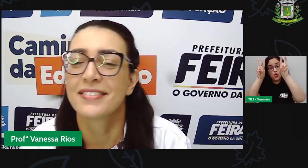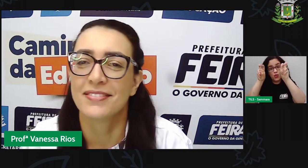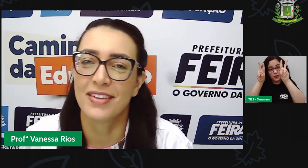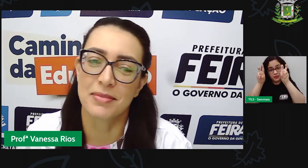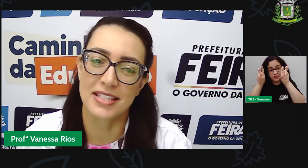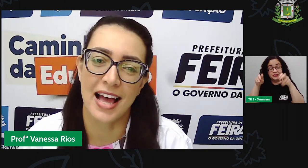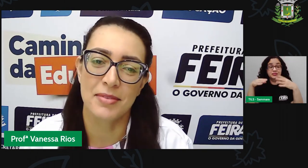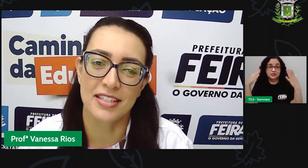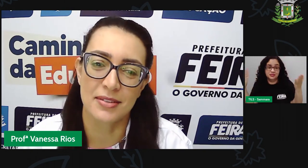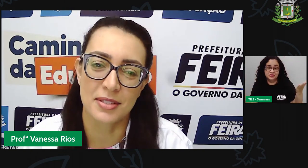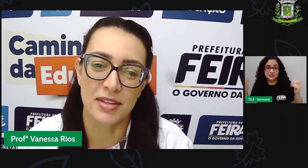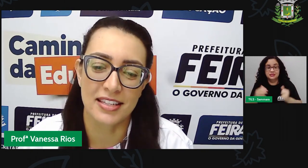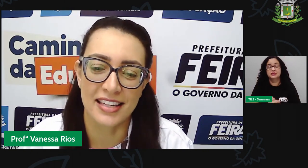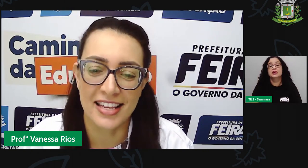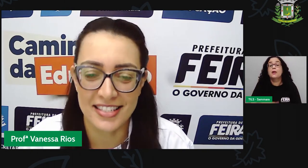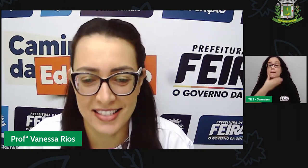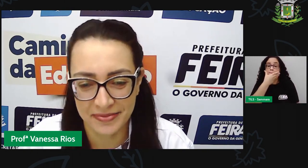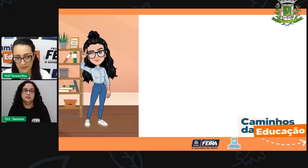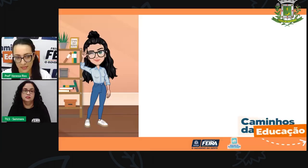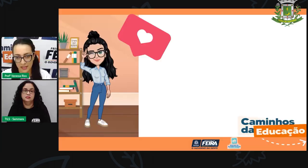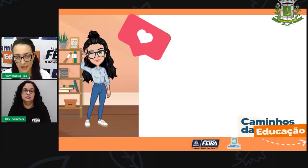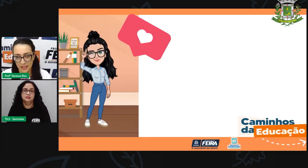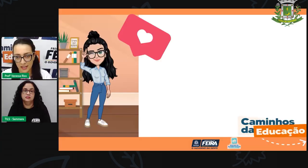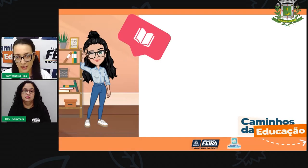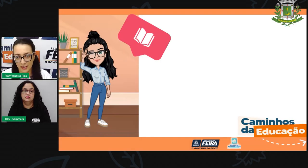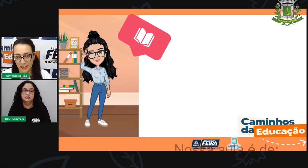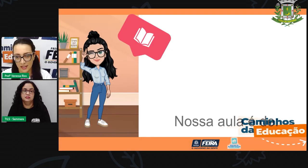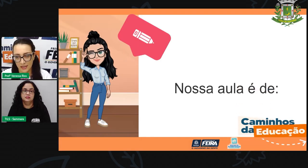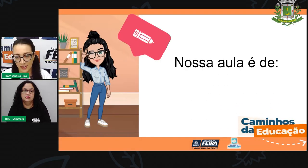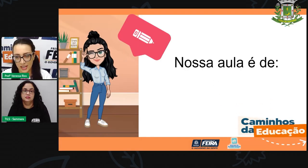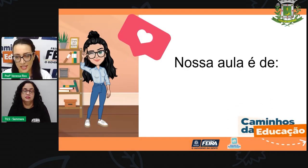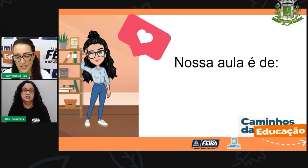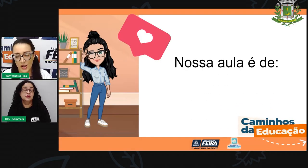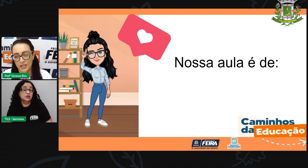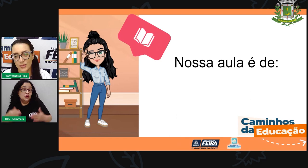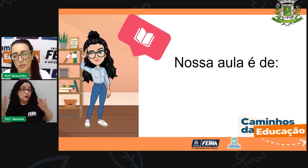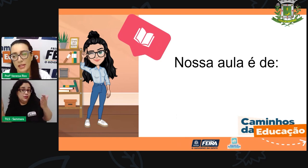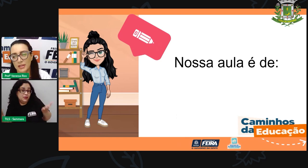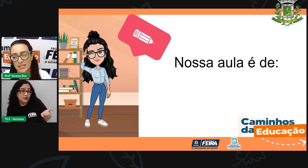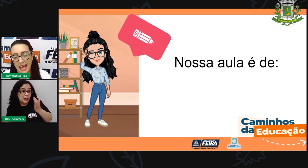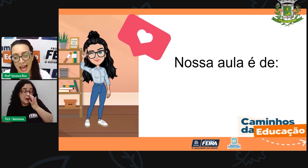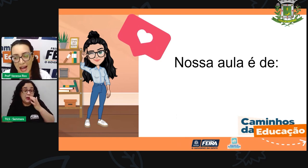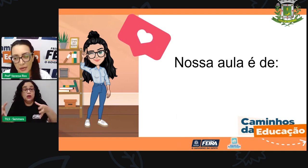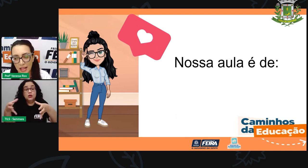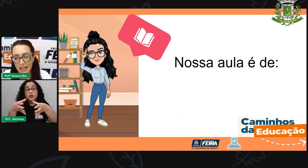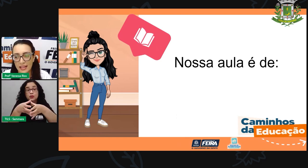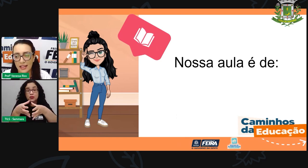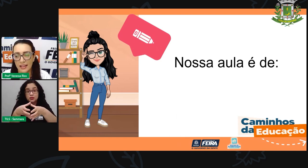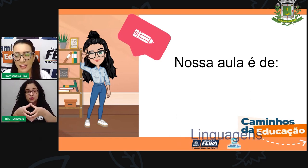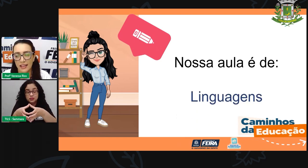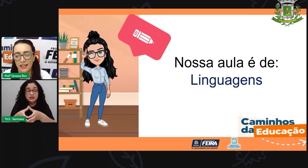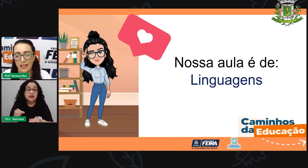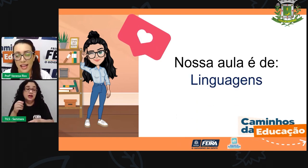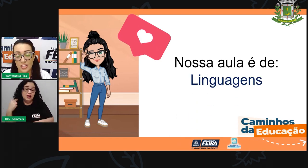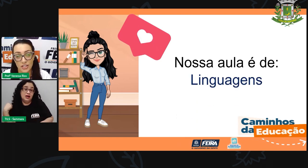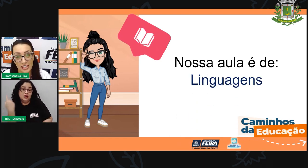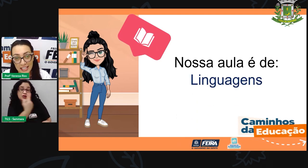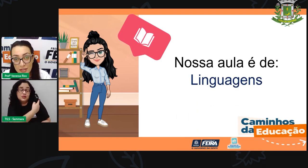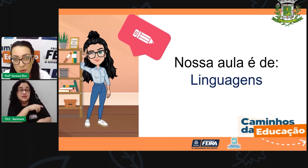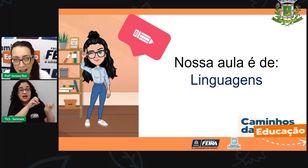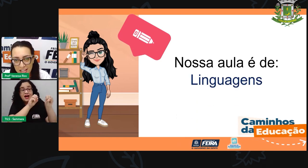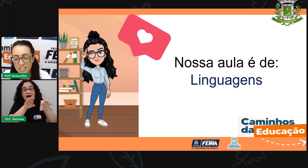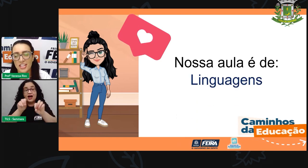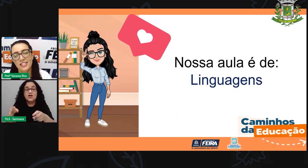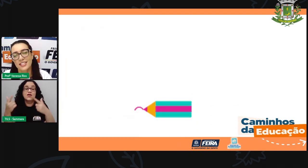o tema. Vamos lá, meninos e meninas! Olhem só, turma, a nossa aula é